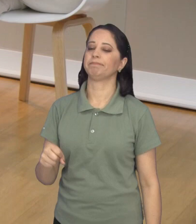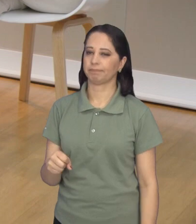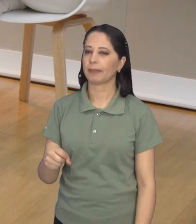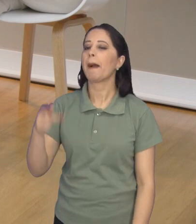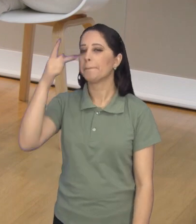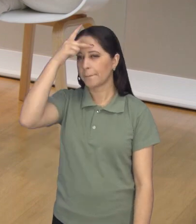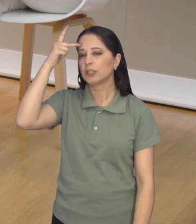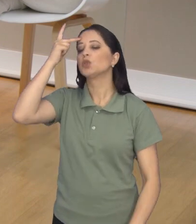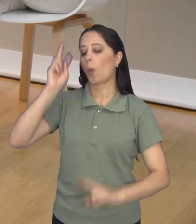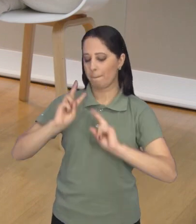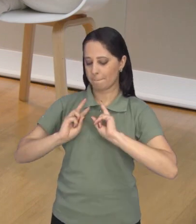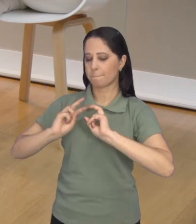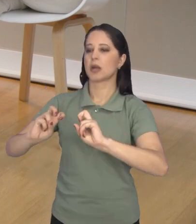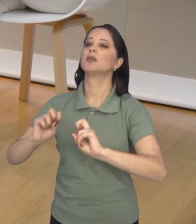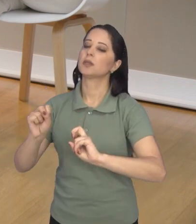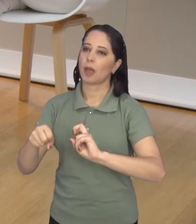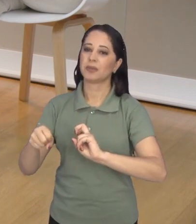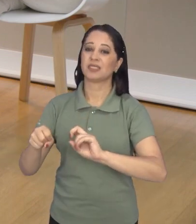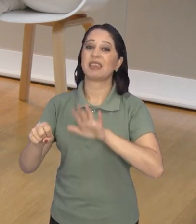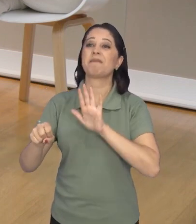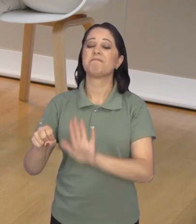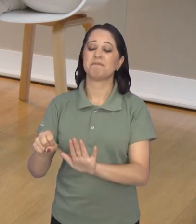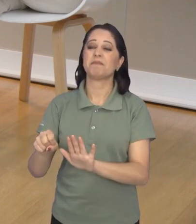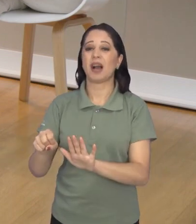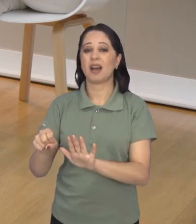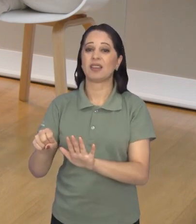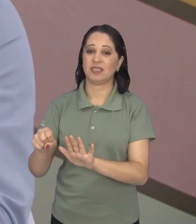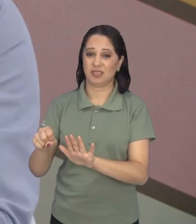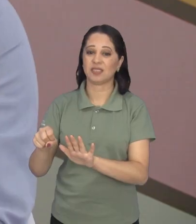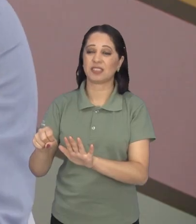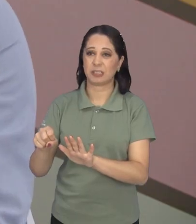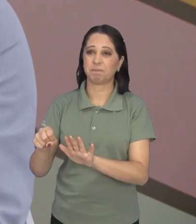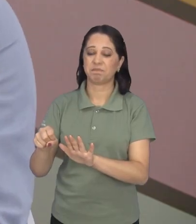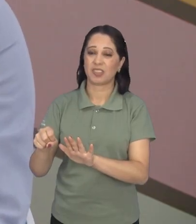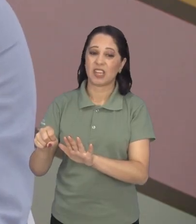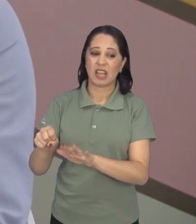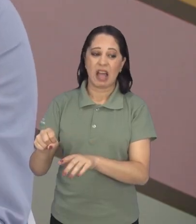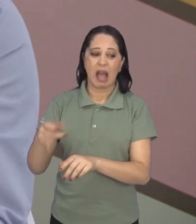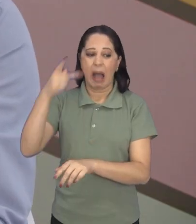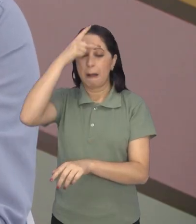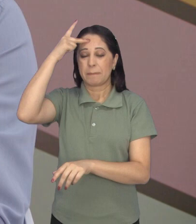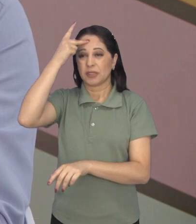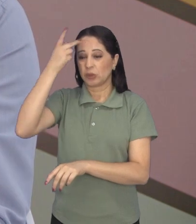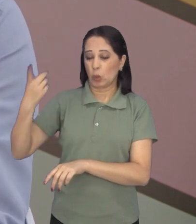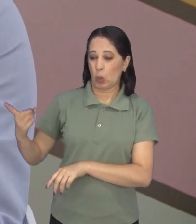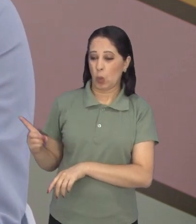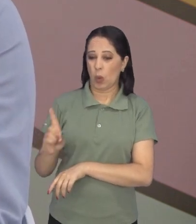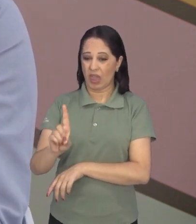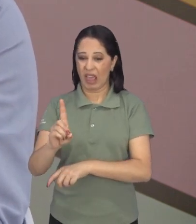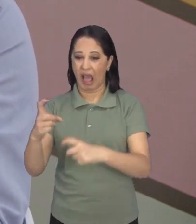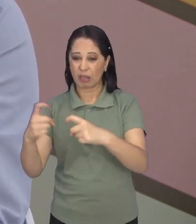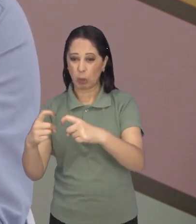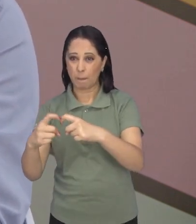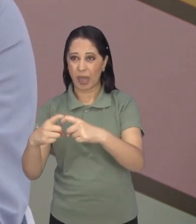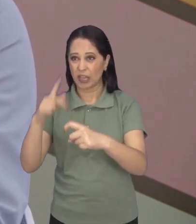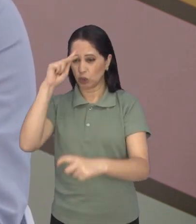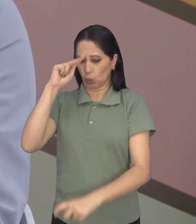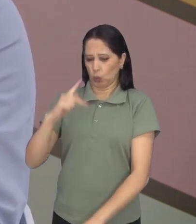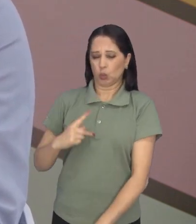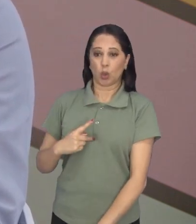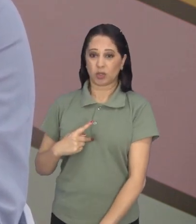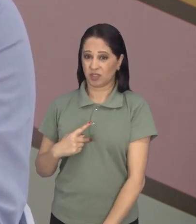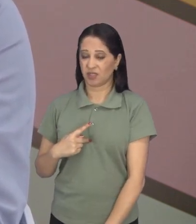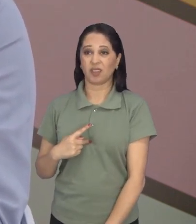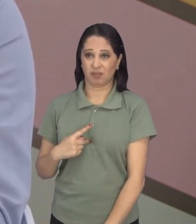percebe, Gisele, mas o que acontece é que o que leva o indivíduo a procurar por si próprio, quando isso acontece, geralmente não é